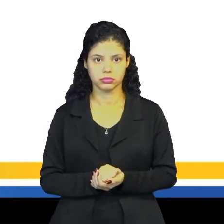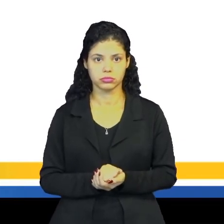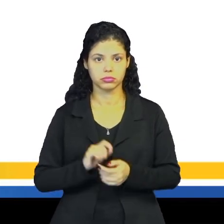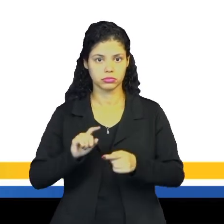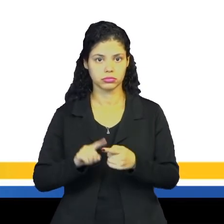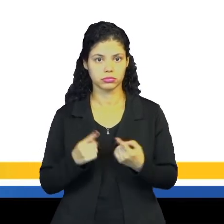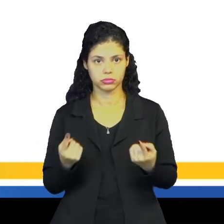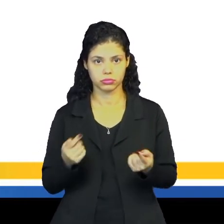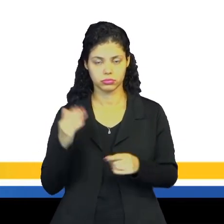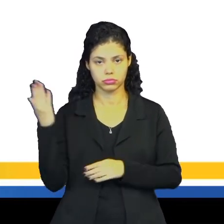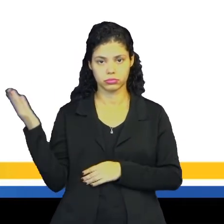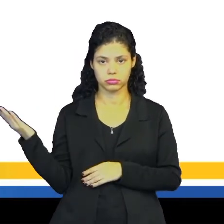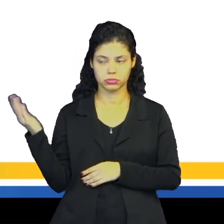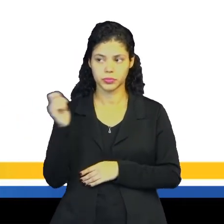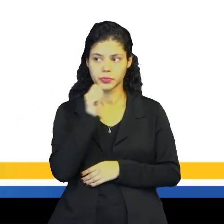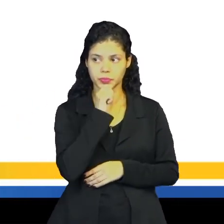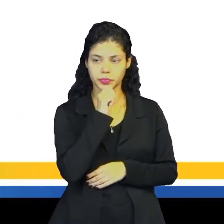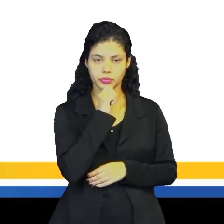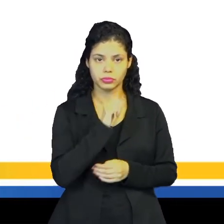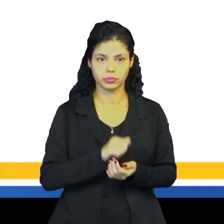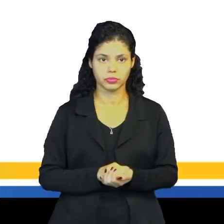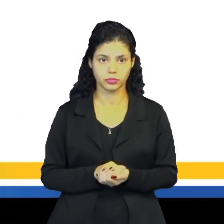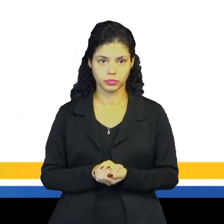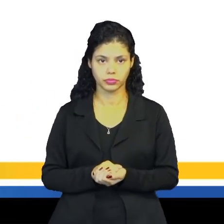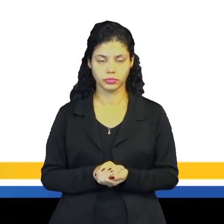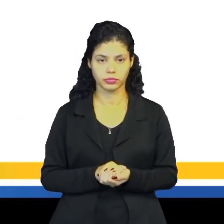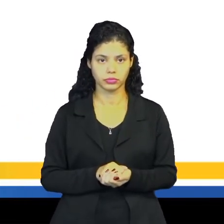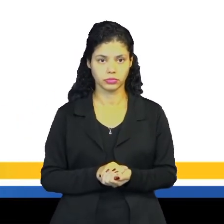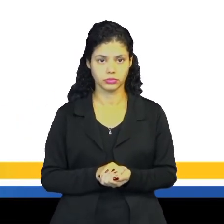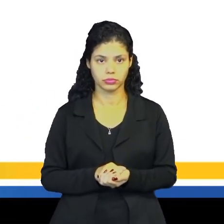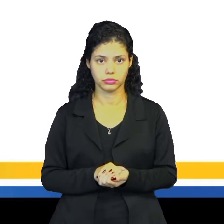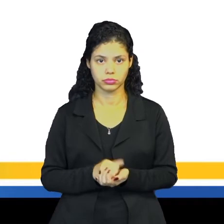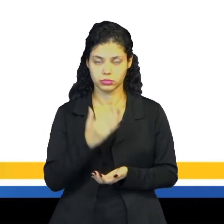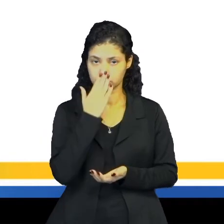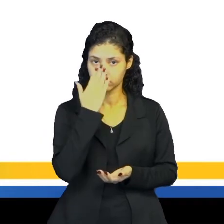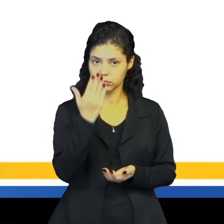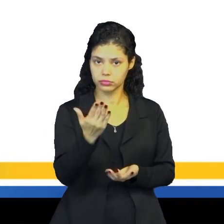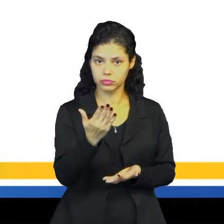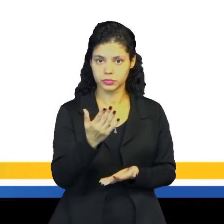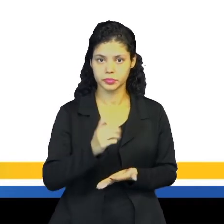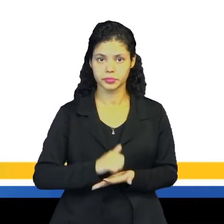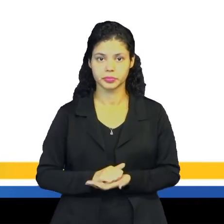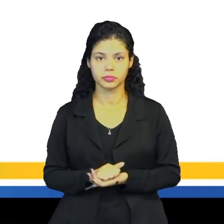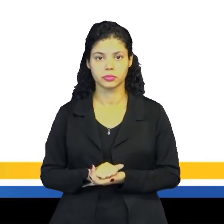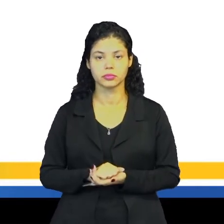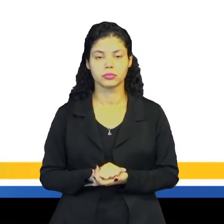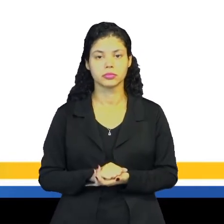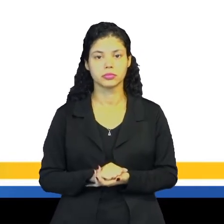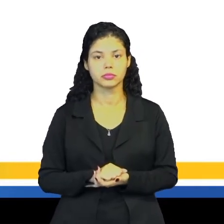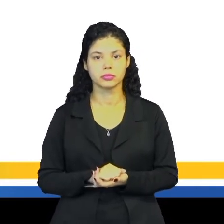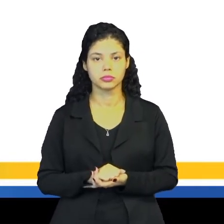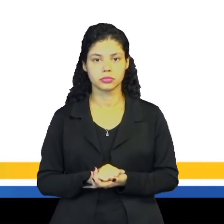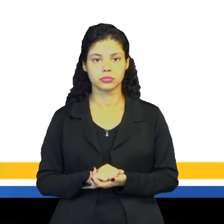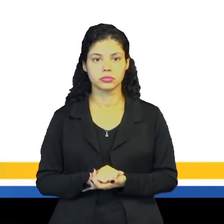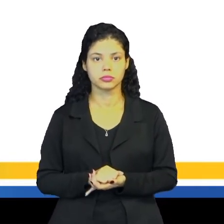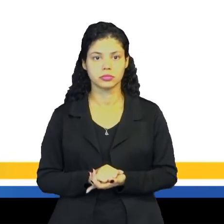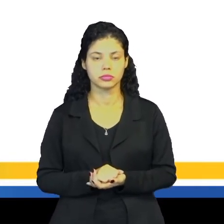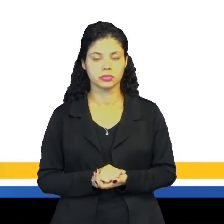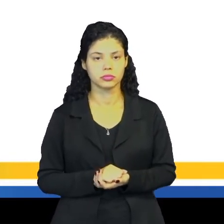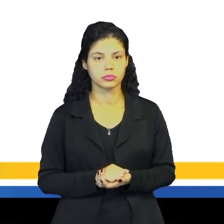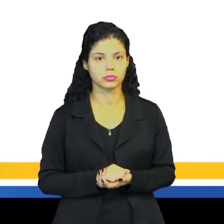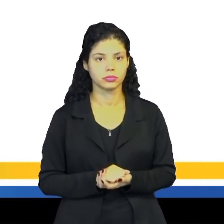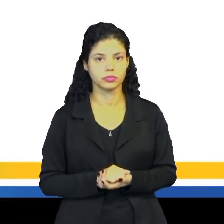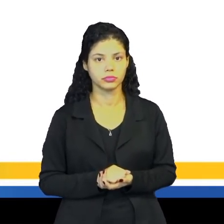Mais preposições nós temos in front of, que significa na frente de, né? Nós temos um exemplo: There is a